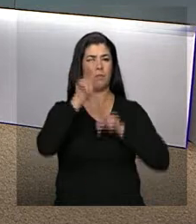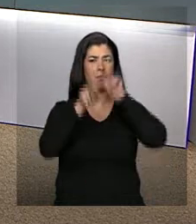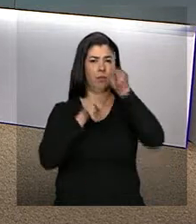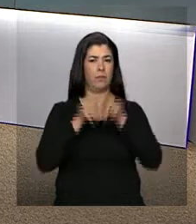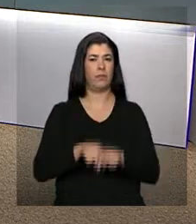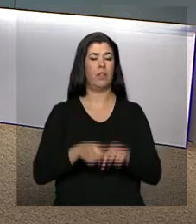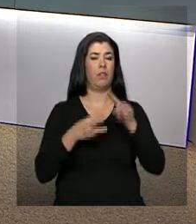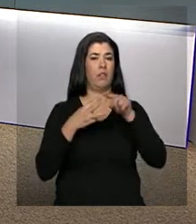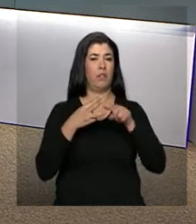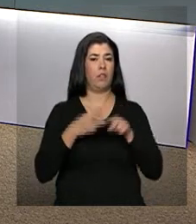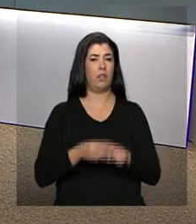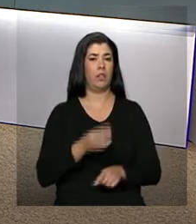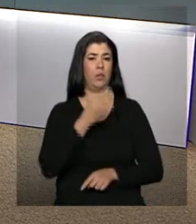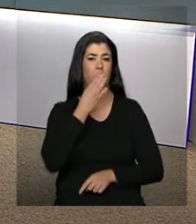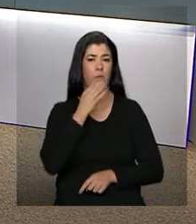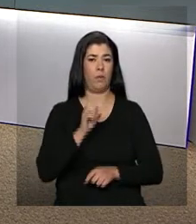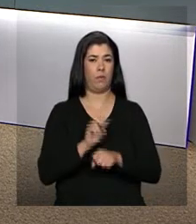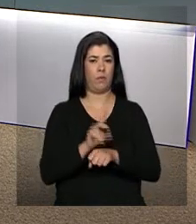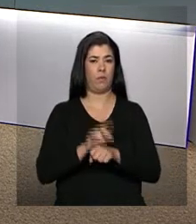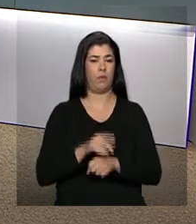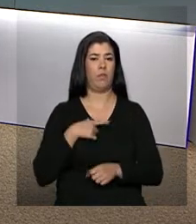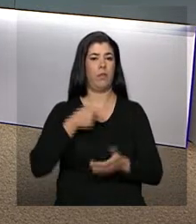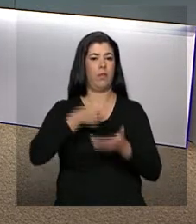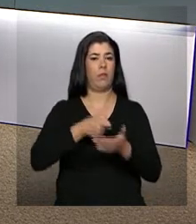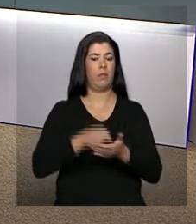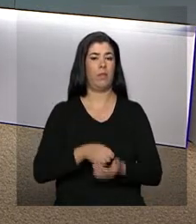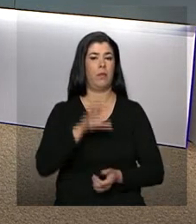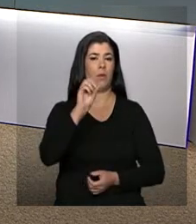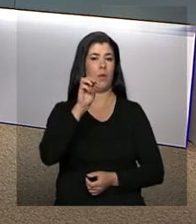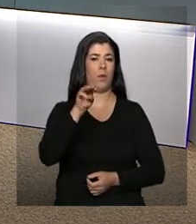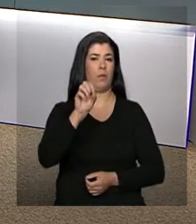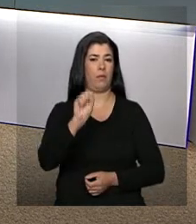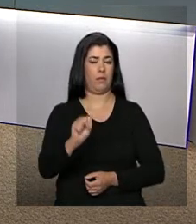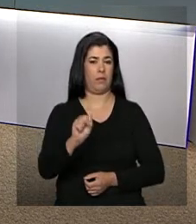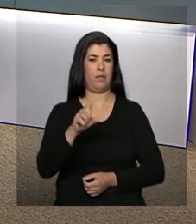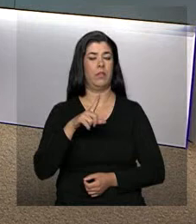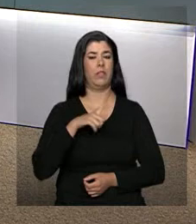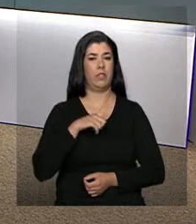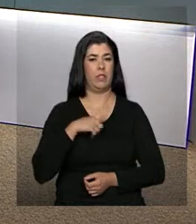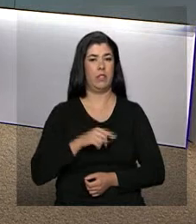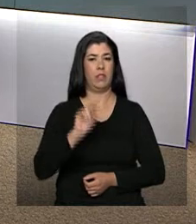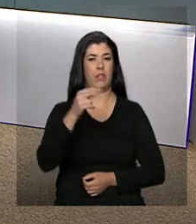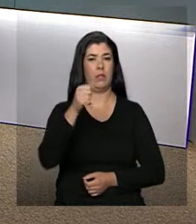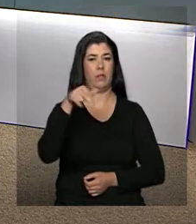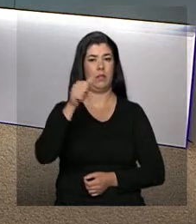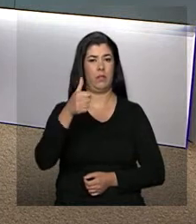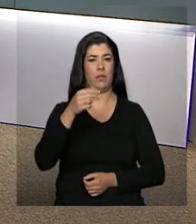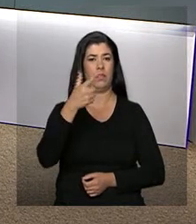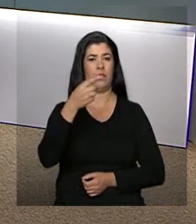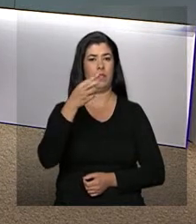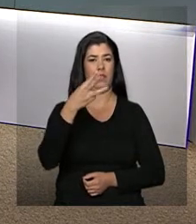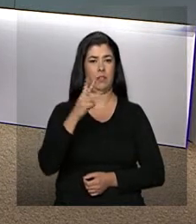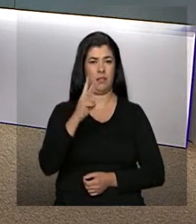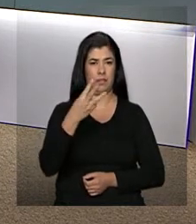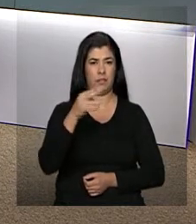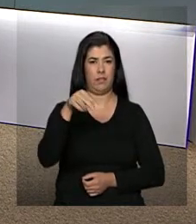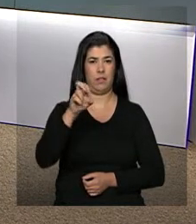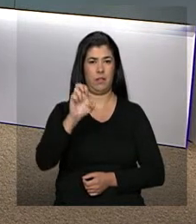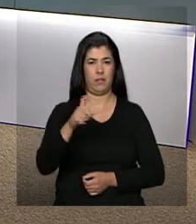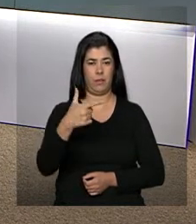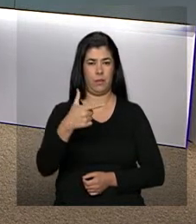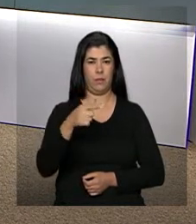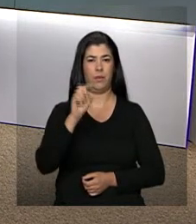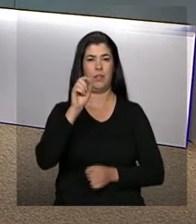população contra 3 subtipos do vírus determinados pela Organização Mundial da Saúde, H1N1, H3N2